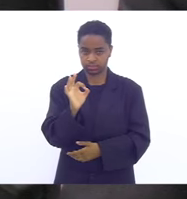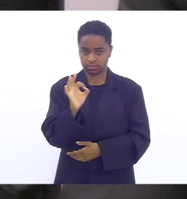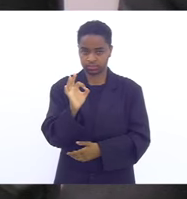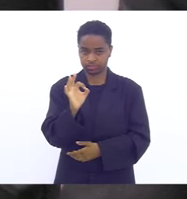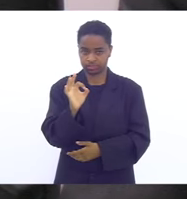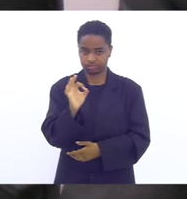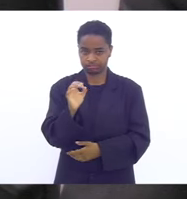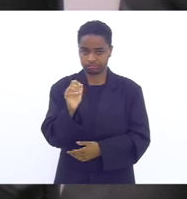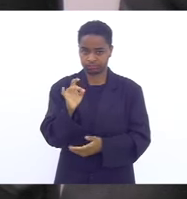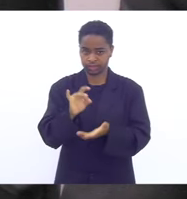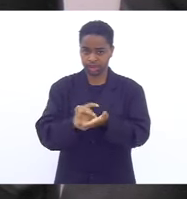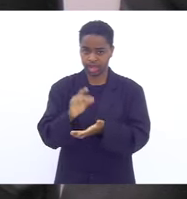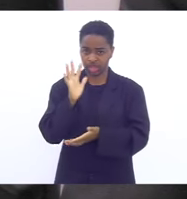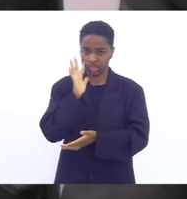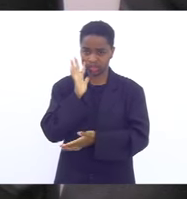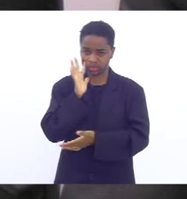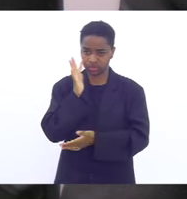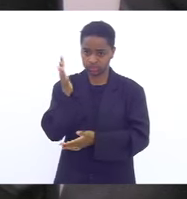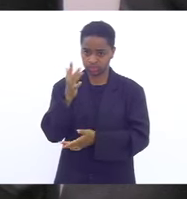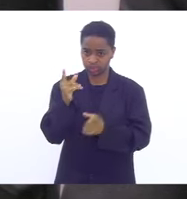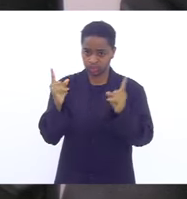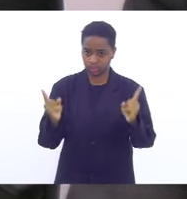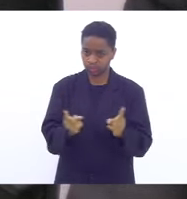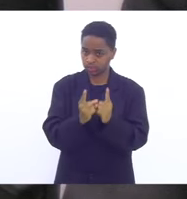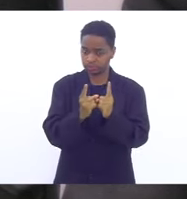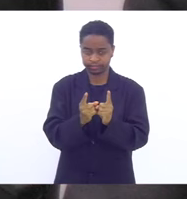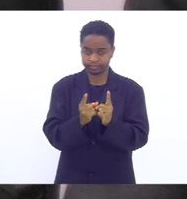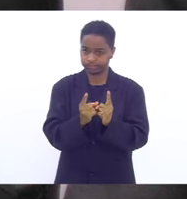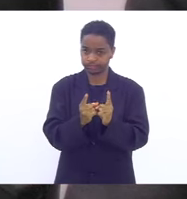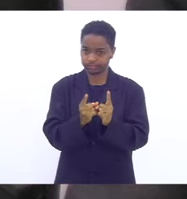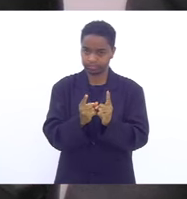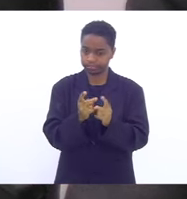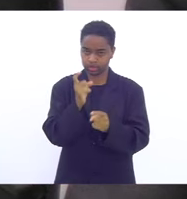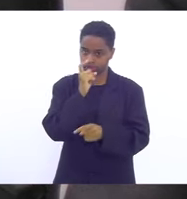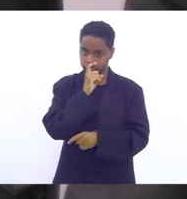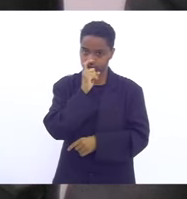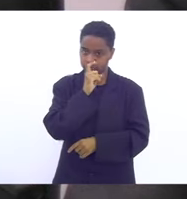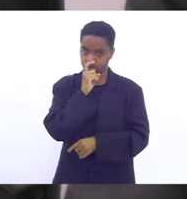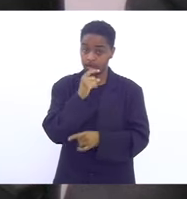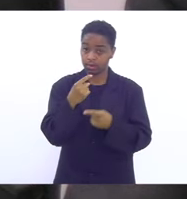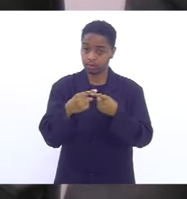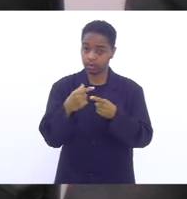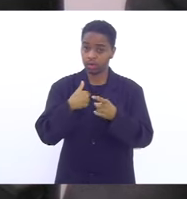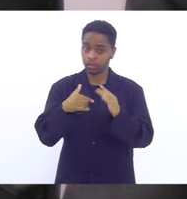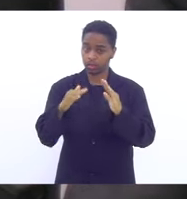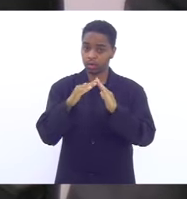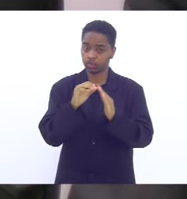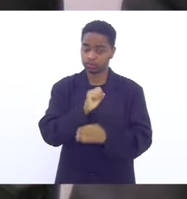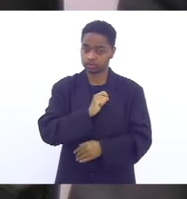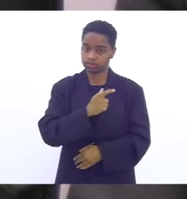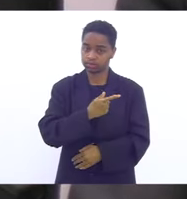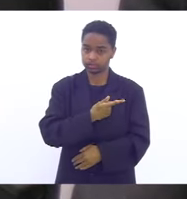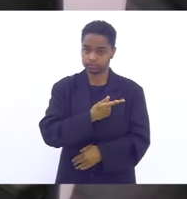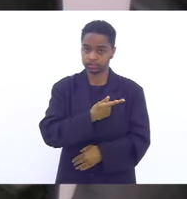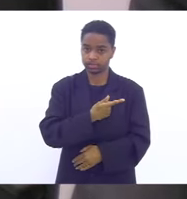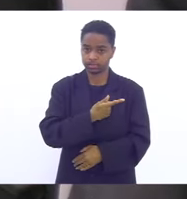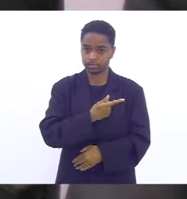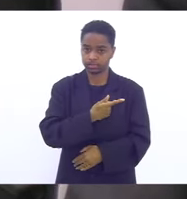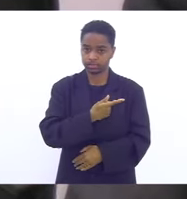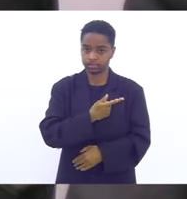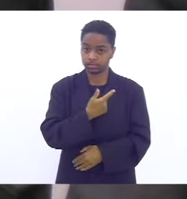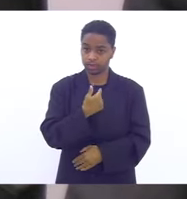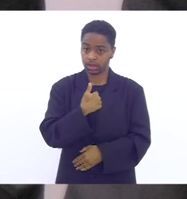foi resolvido num curto espaço de tempo. Eu sou da cidade de São Gonçalo, eu